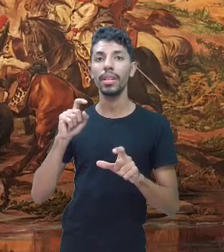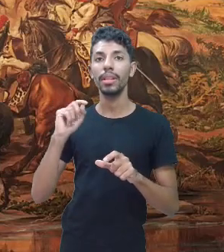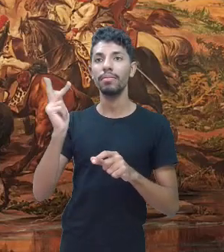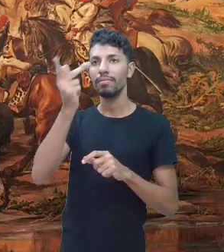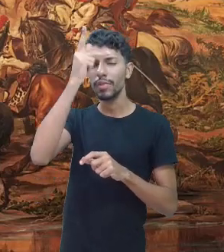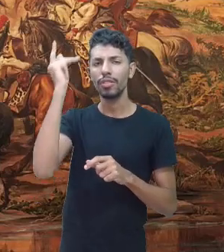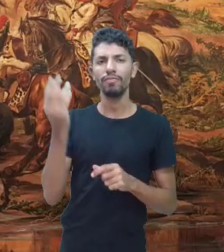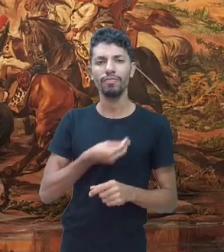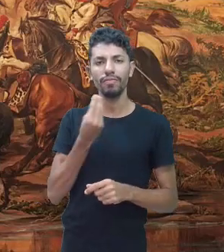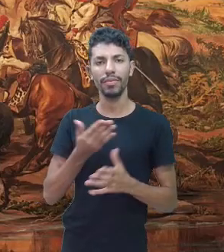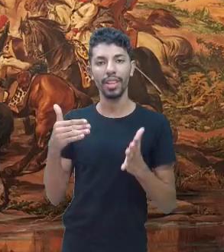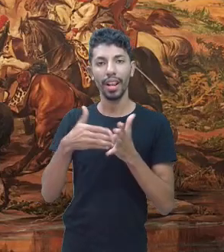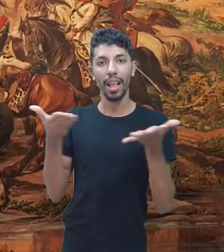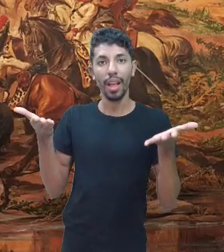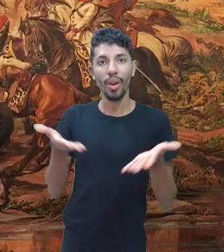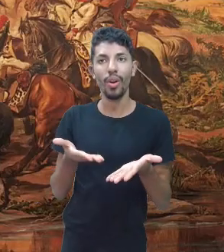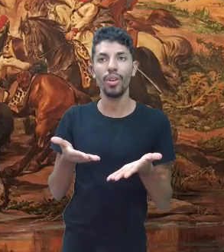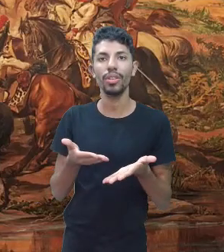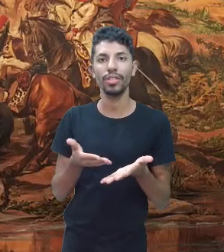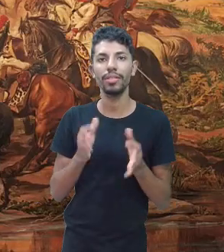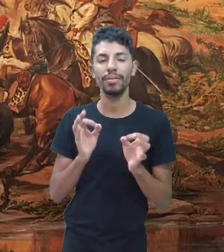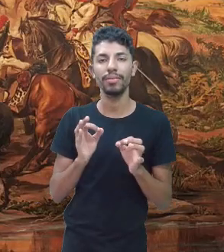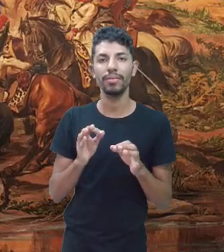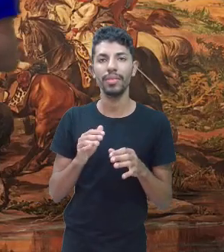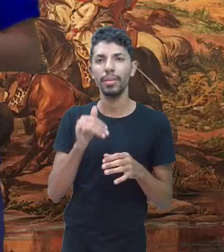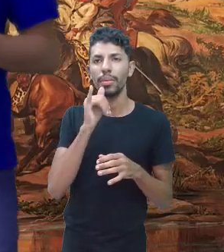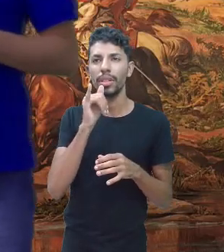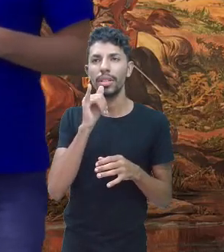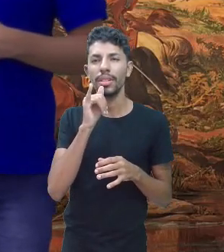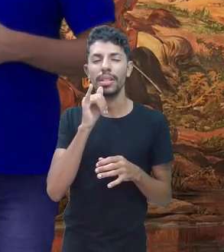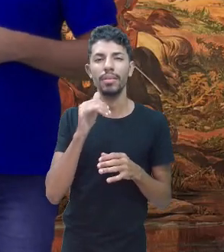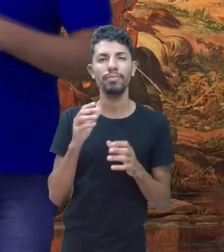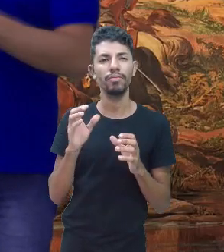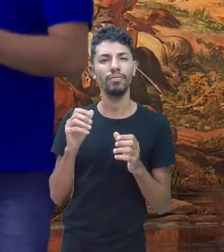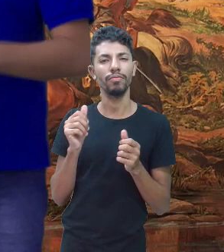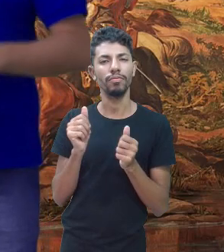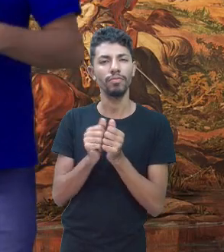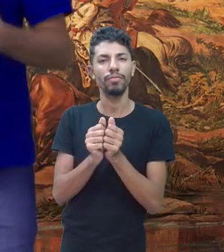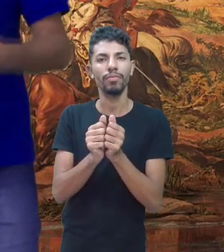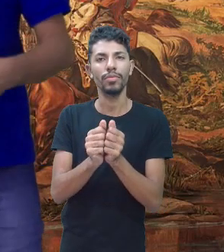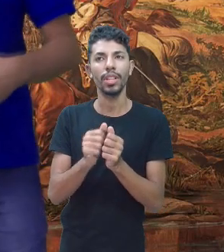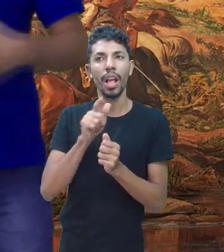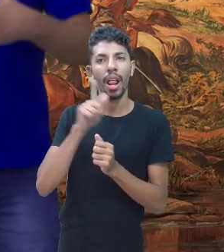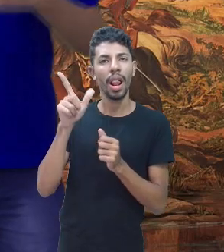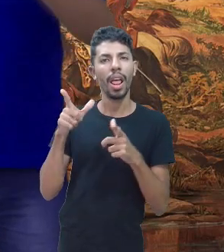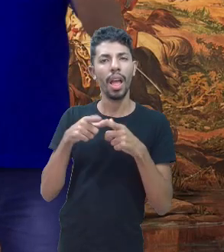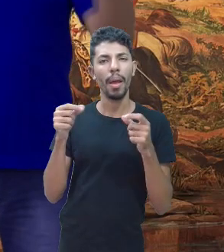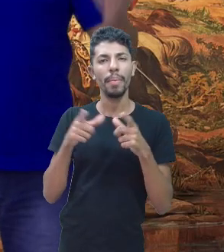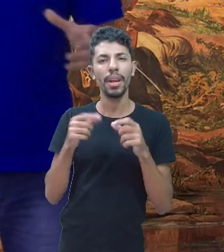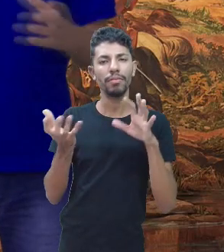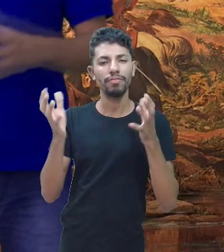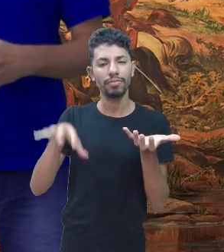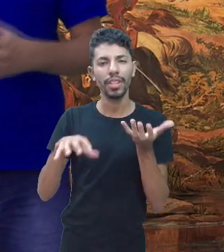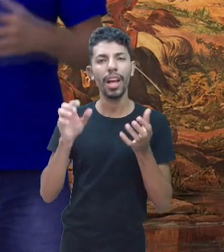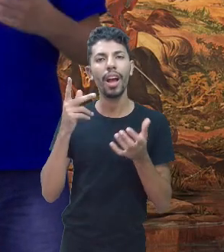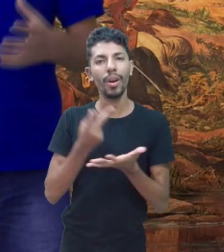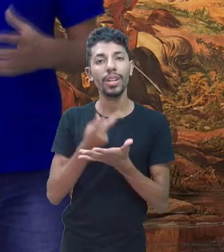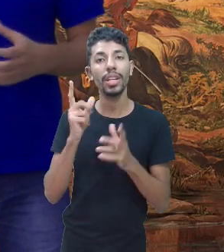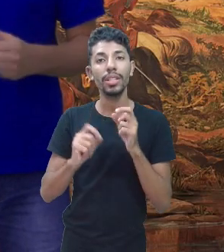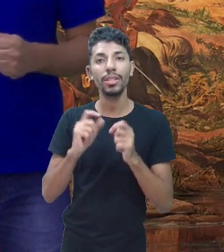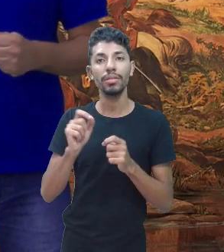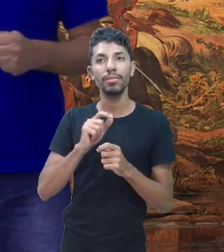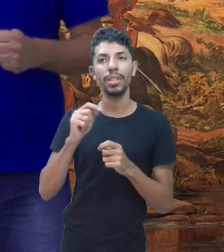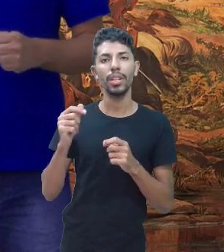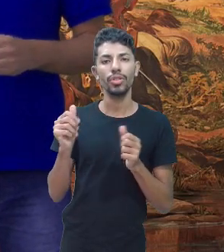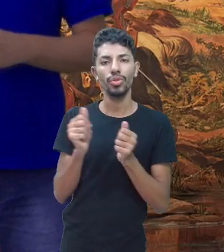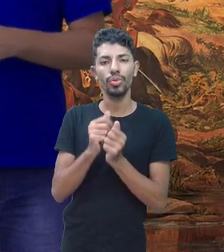hoje, né, em termos de fardamento, acompanhando, né, lá em Brasília o presidente, a figura do presidente, né, o cargo